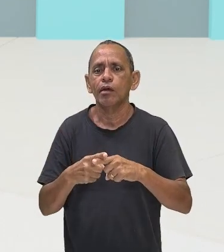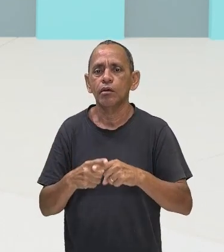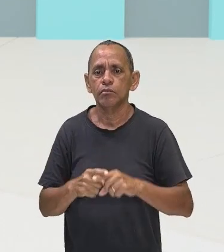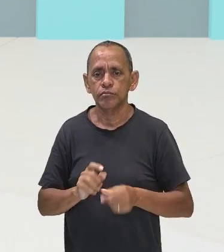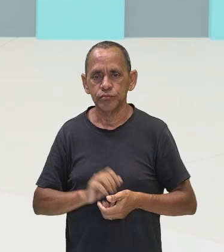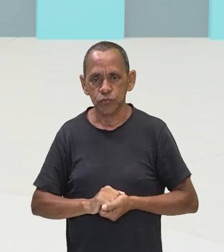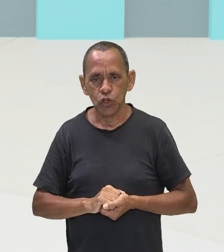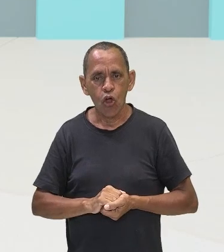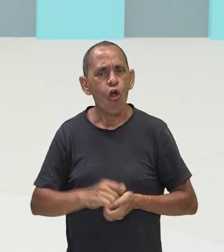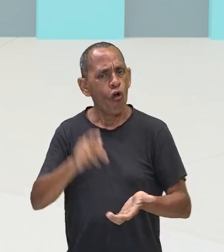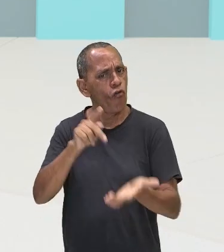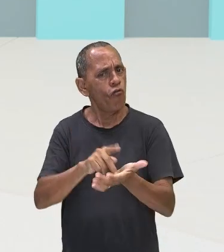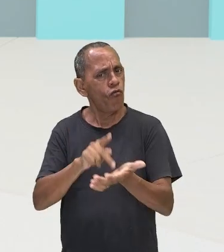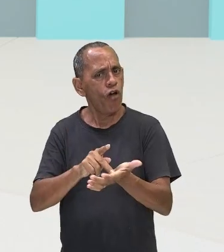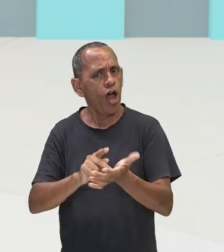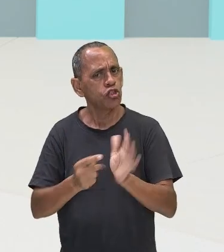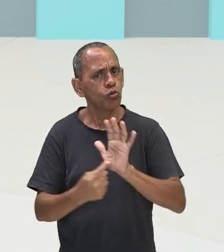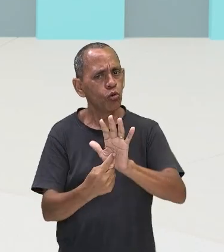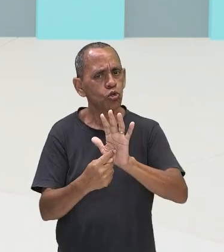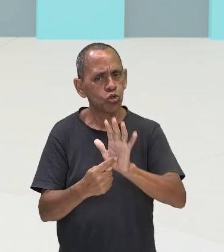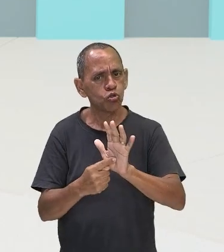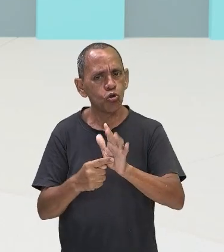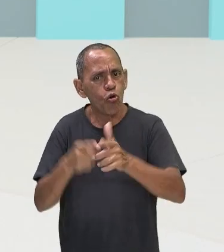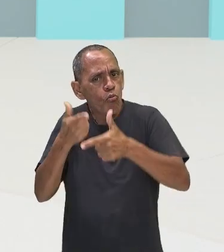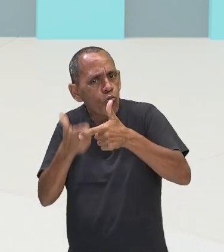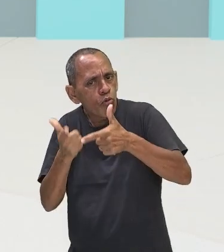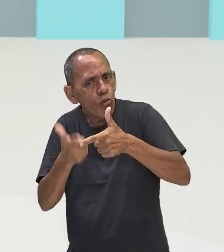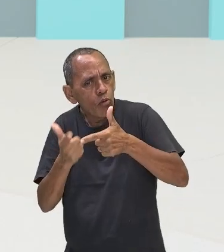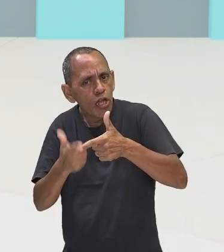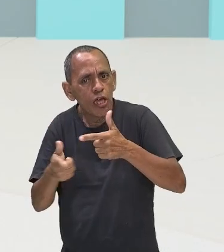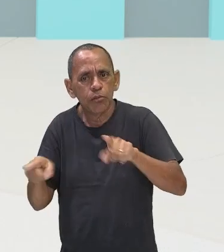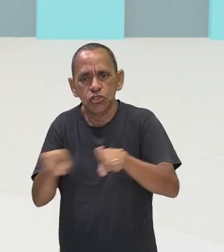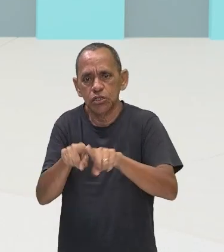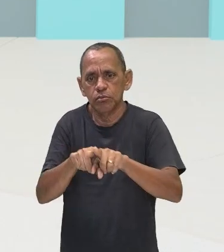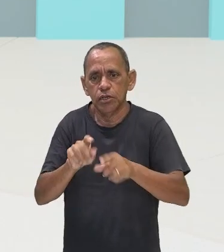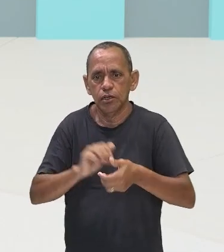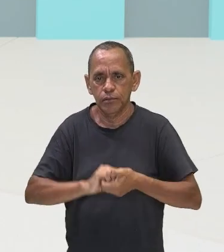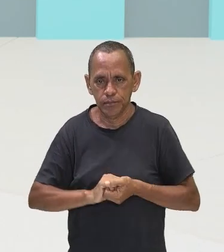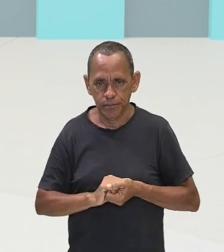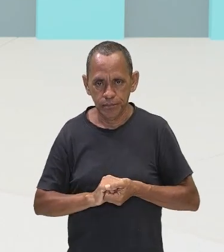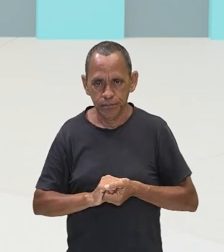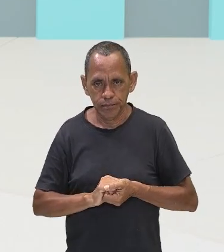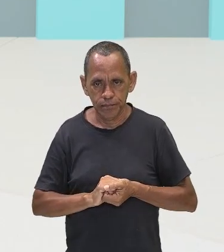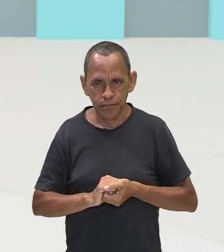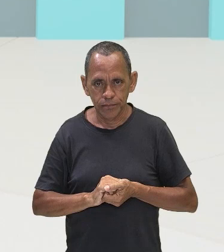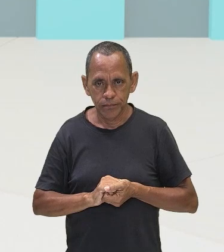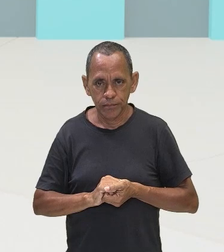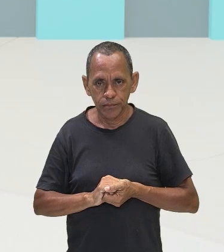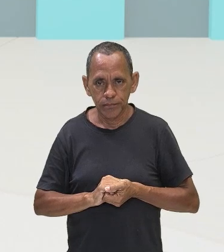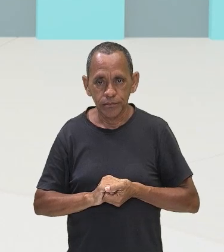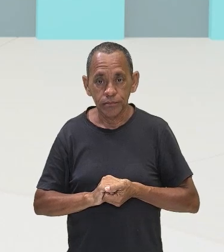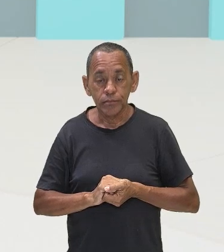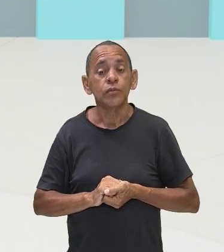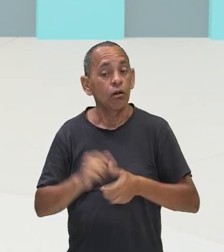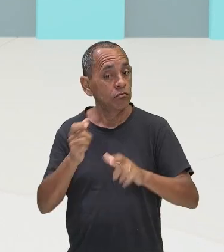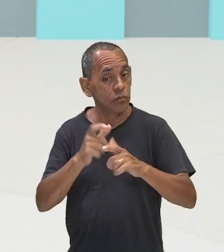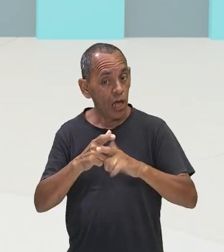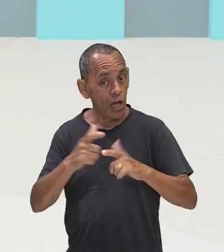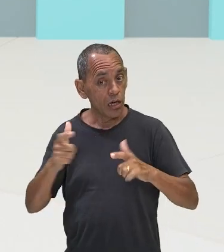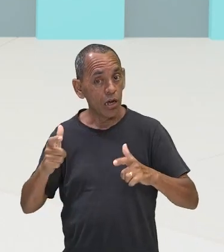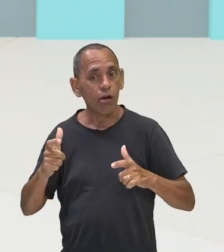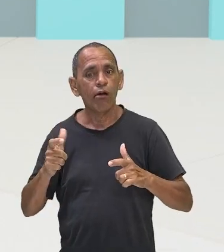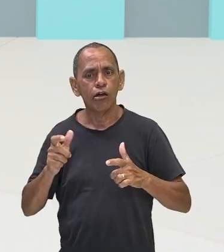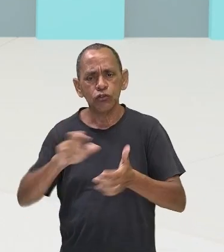tal consequência. É justamente o que eu estou fazendo aí, ó. Porque a grande diversidade de povos